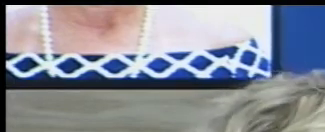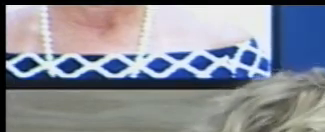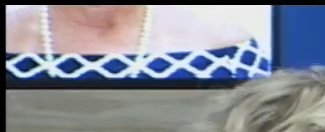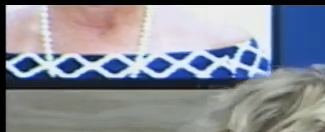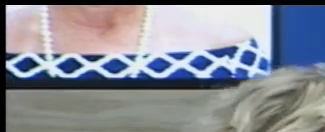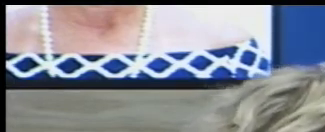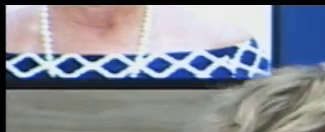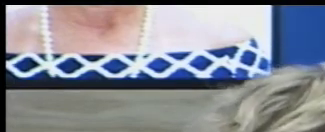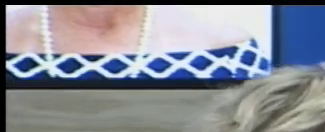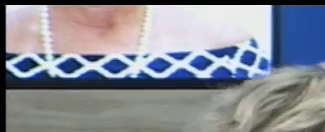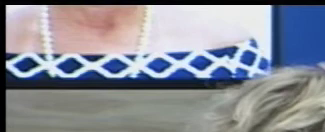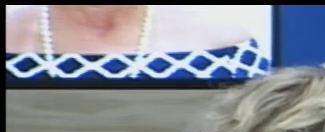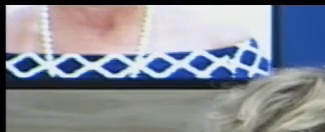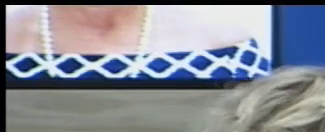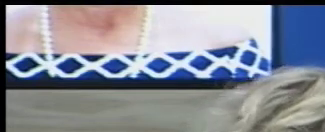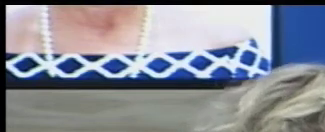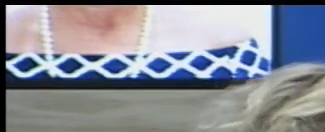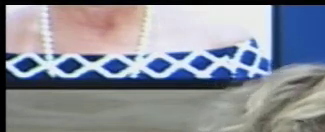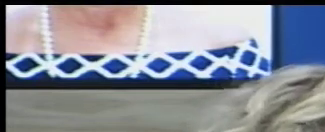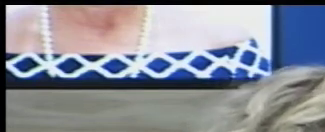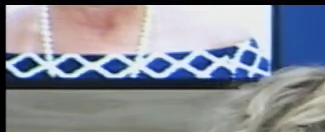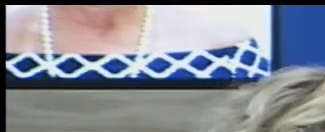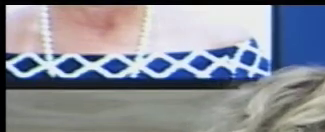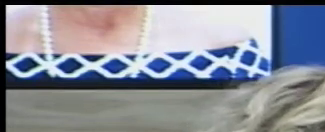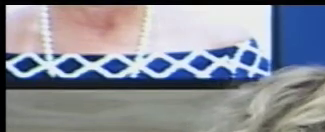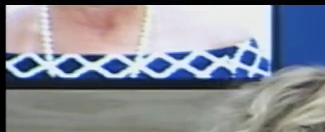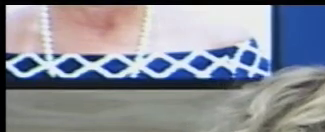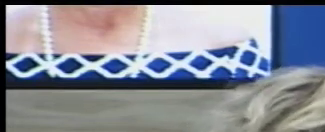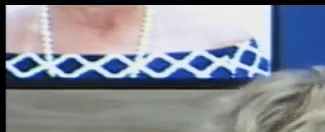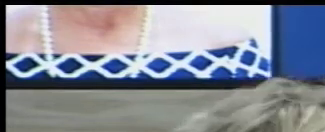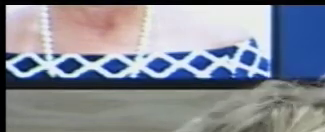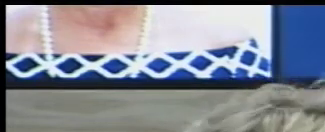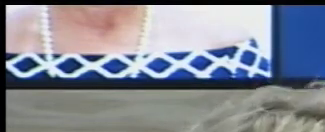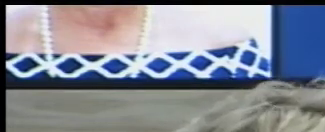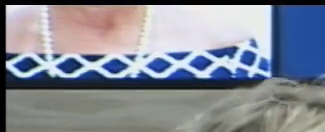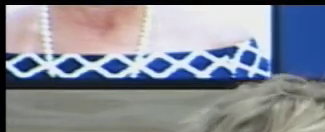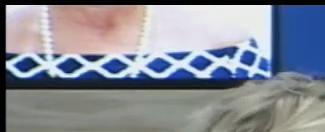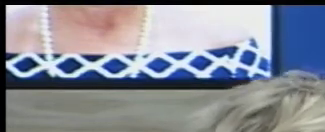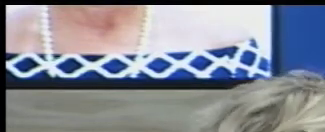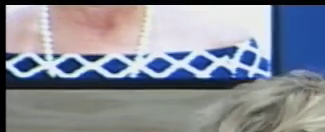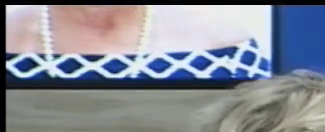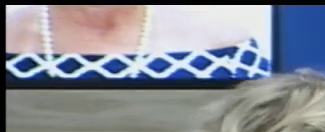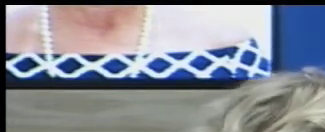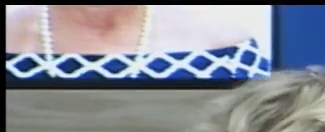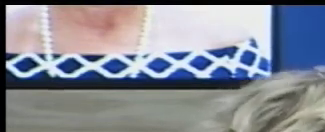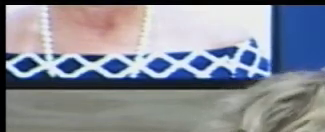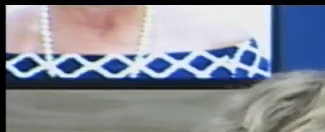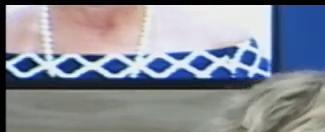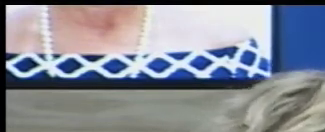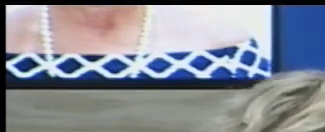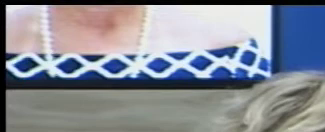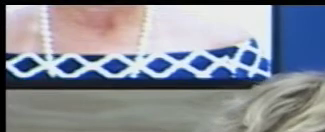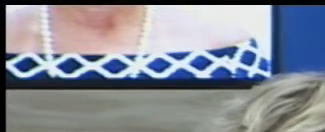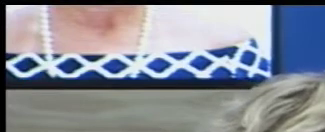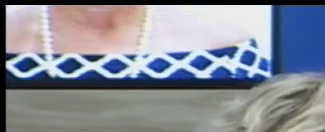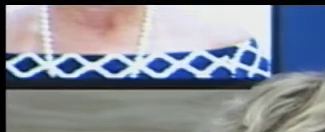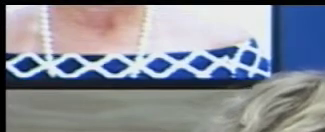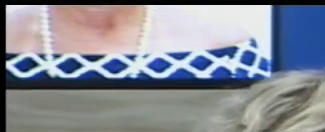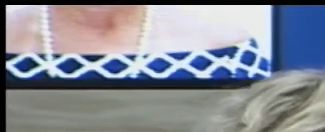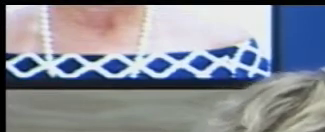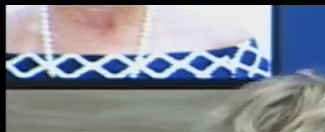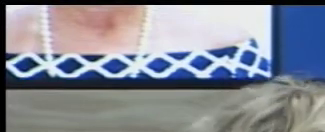normal eo a essa criança essa menina vai